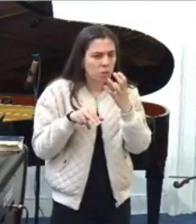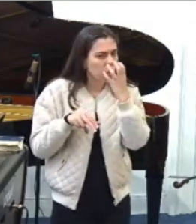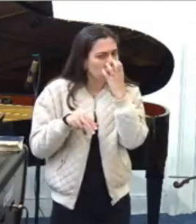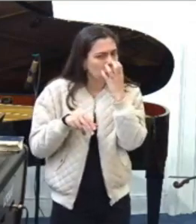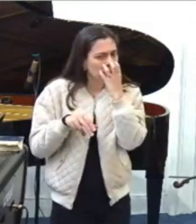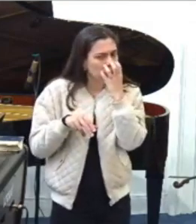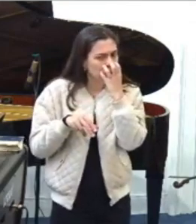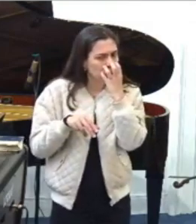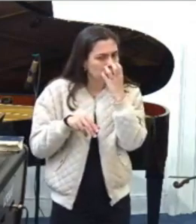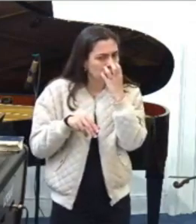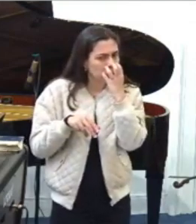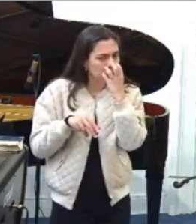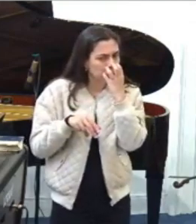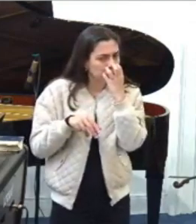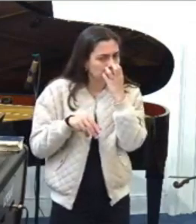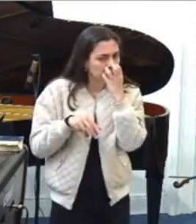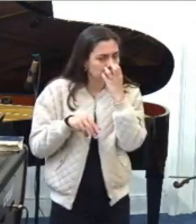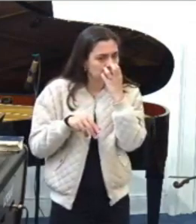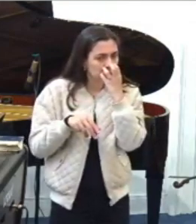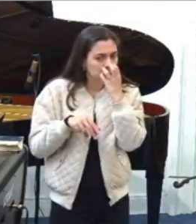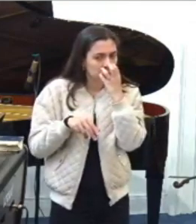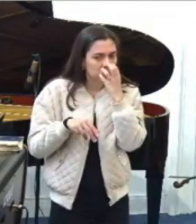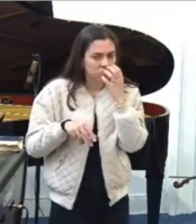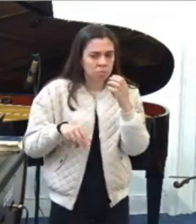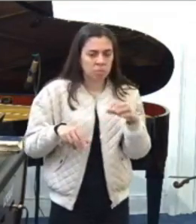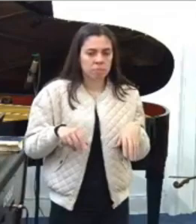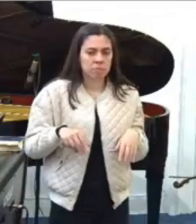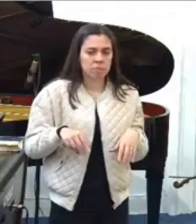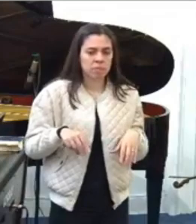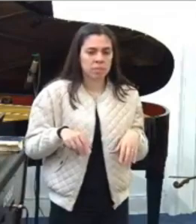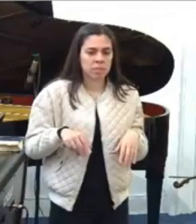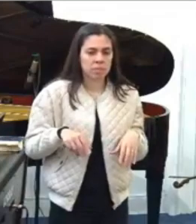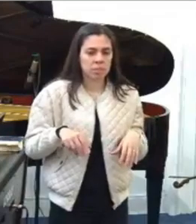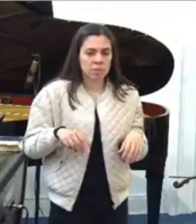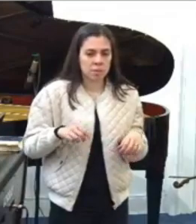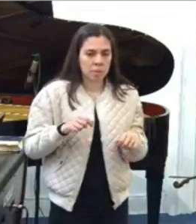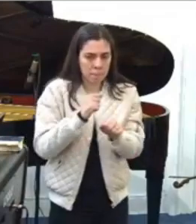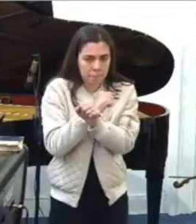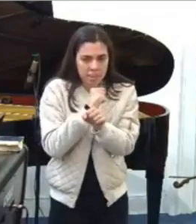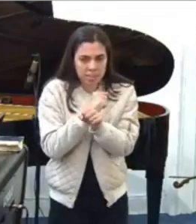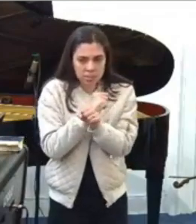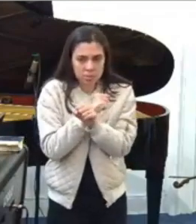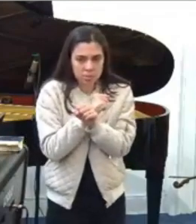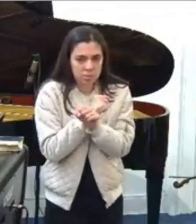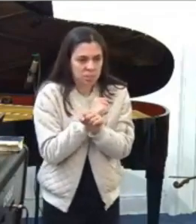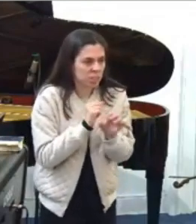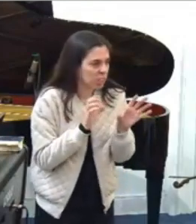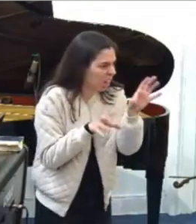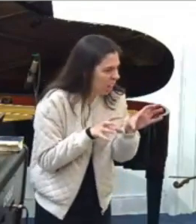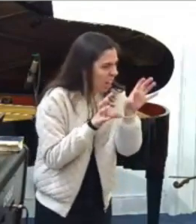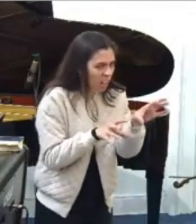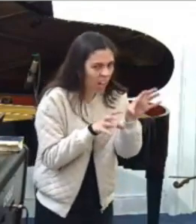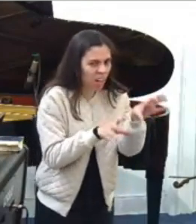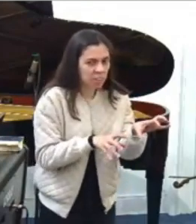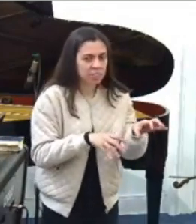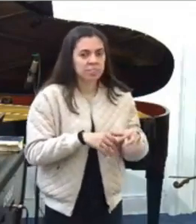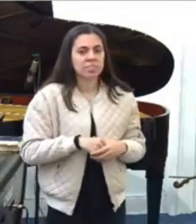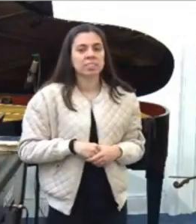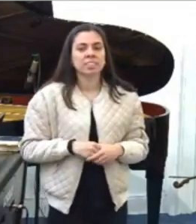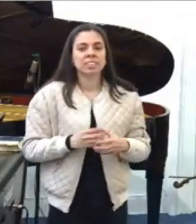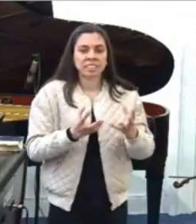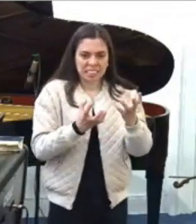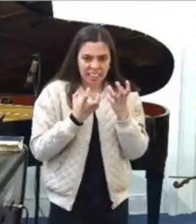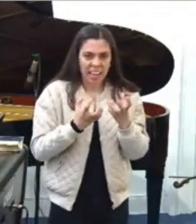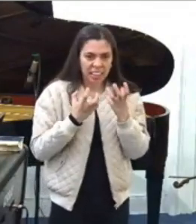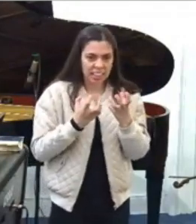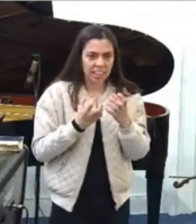para o ferir. Satanás é um animal ferido, um dragão ferido, mas que ainda ataca, que ainda desfere os golpes